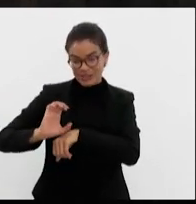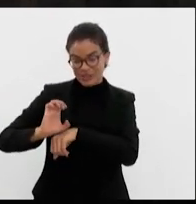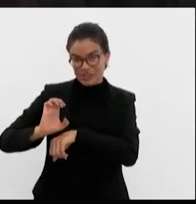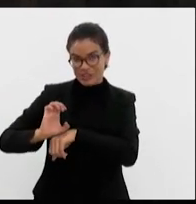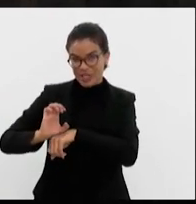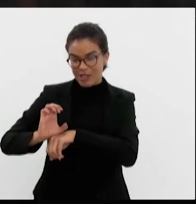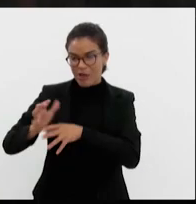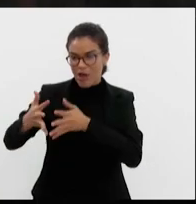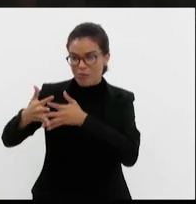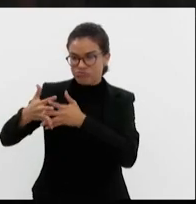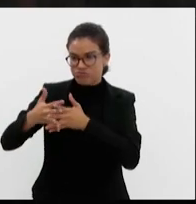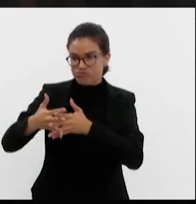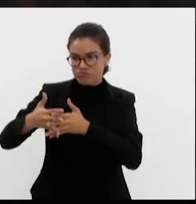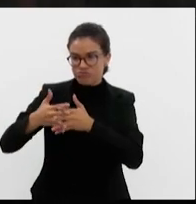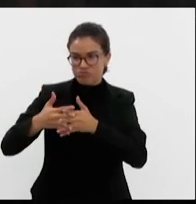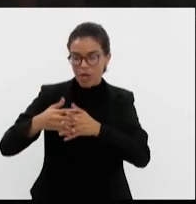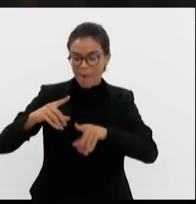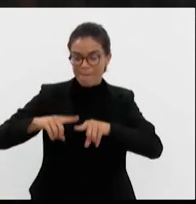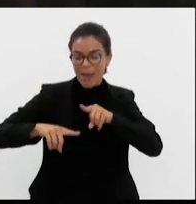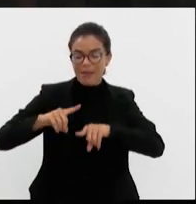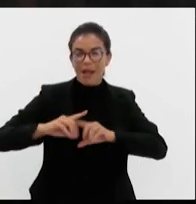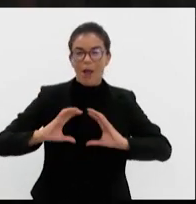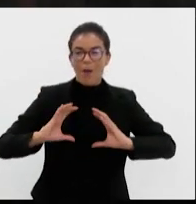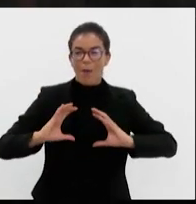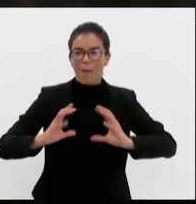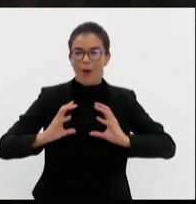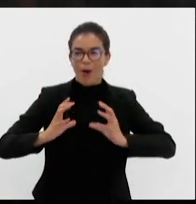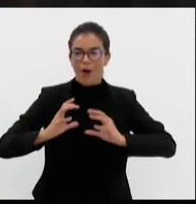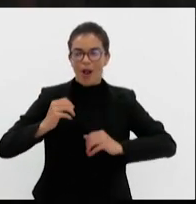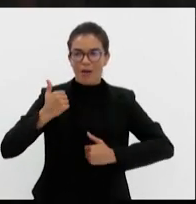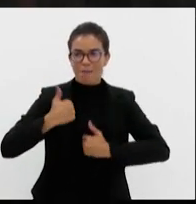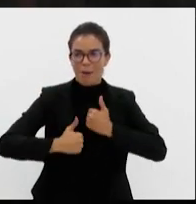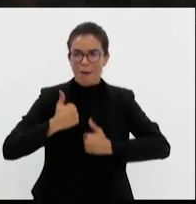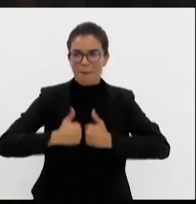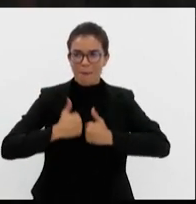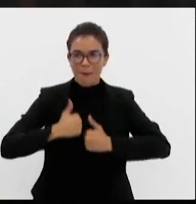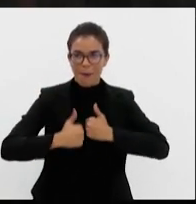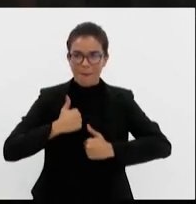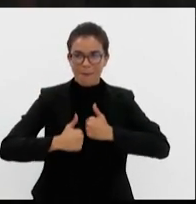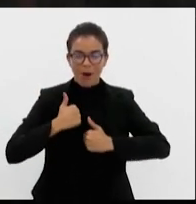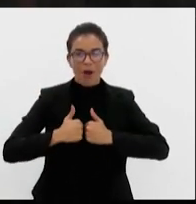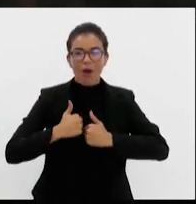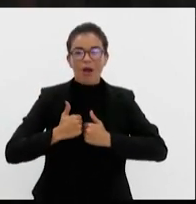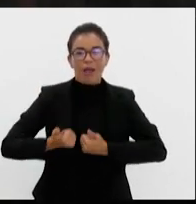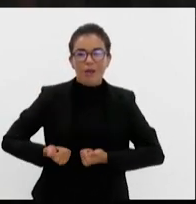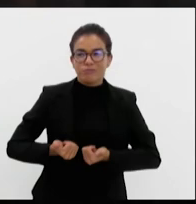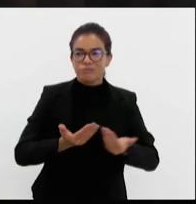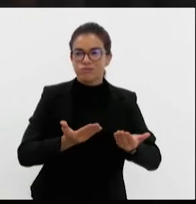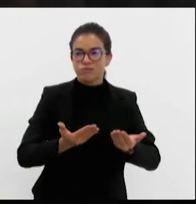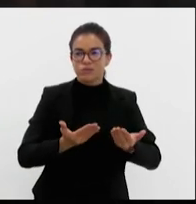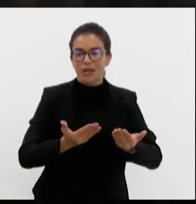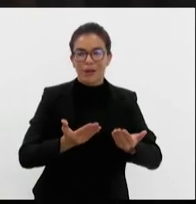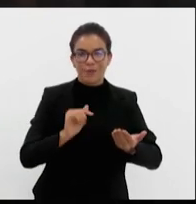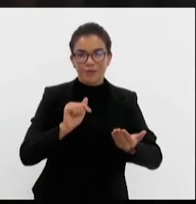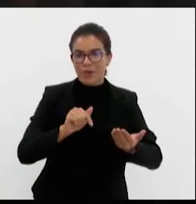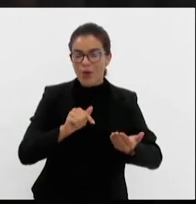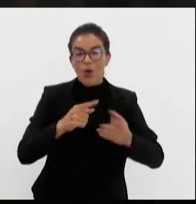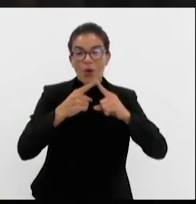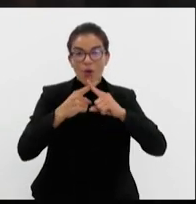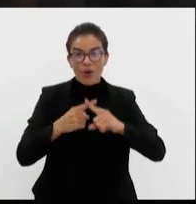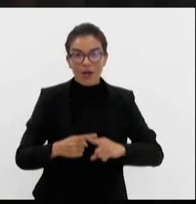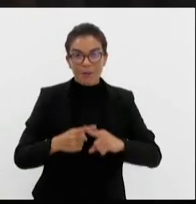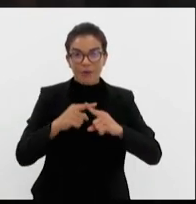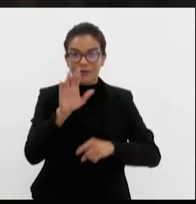trazendo um carregamento de bolas de futebol que era para abastecer o